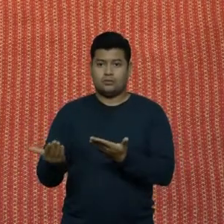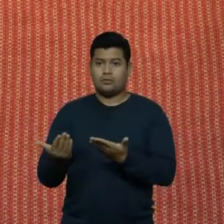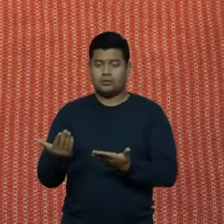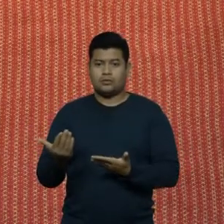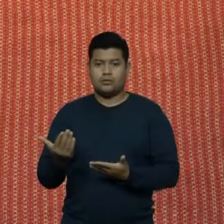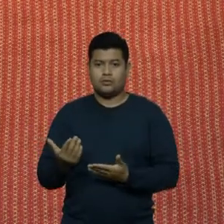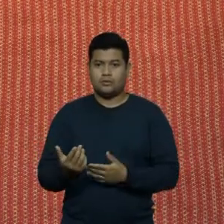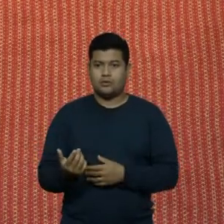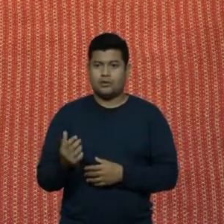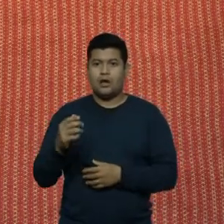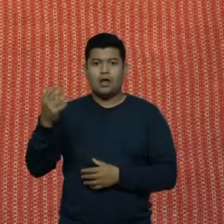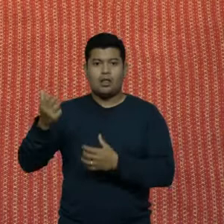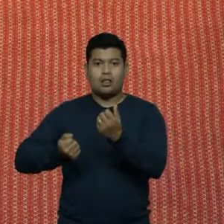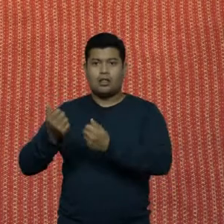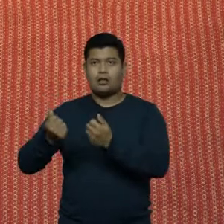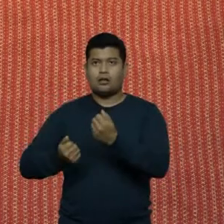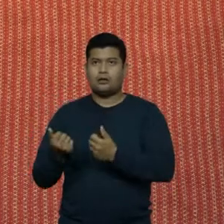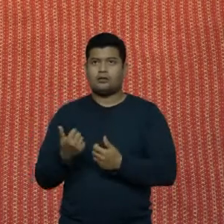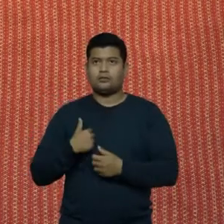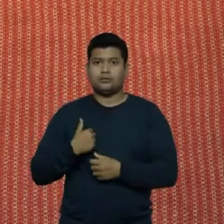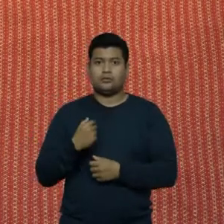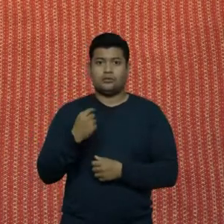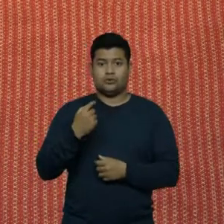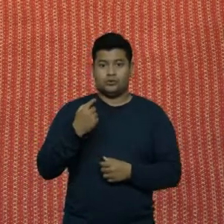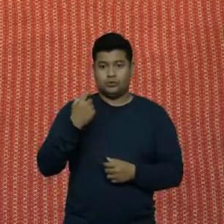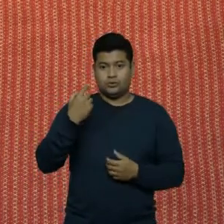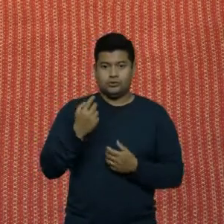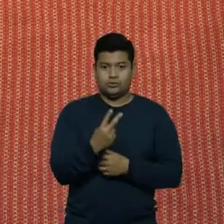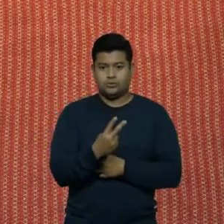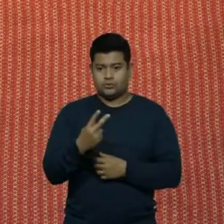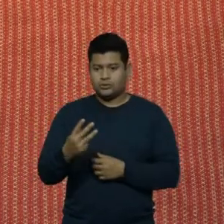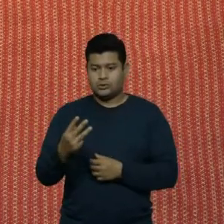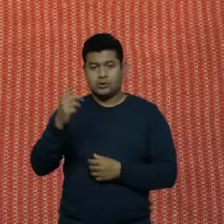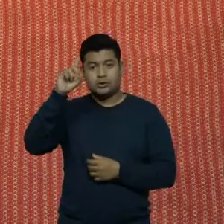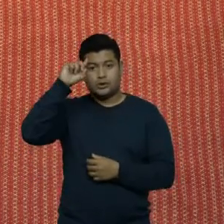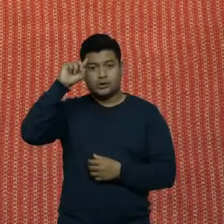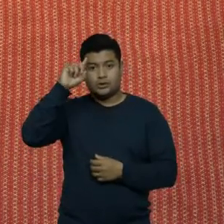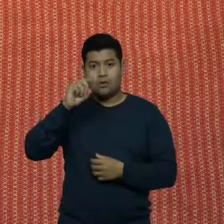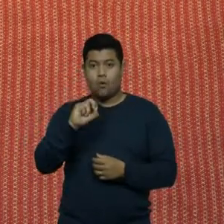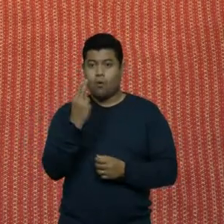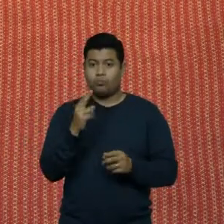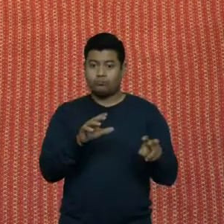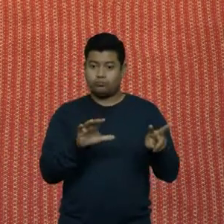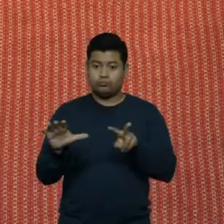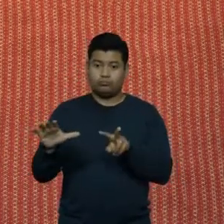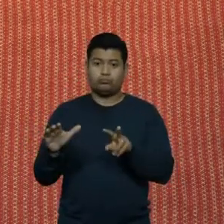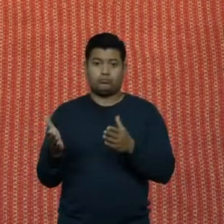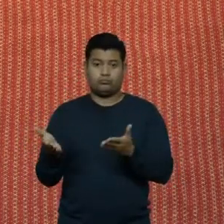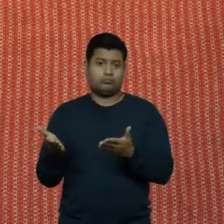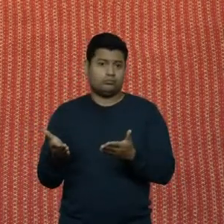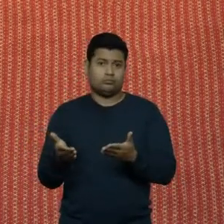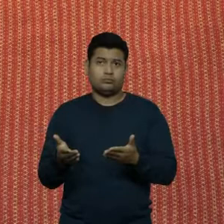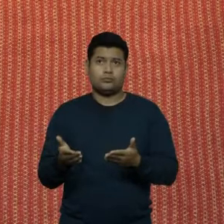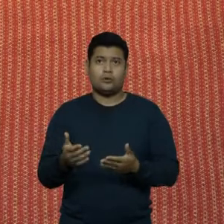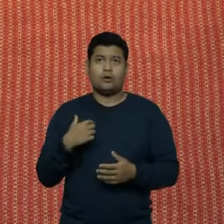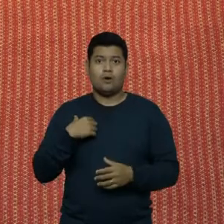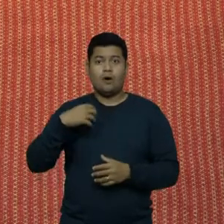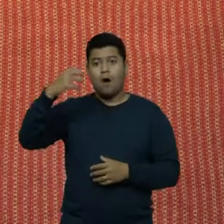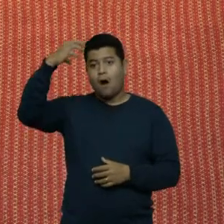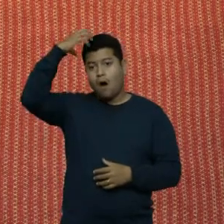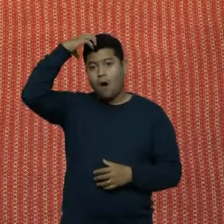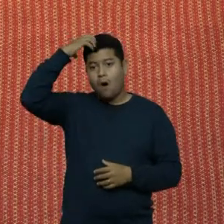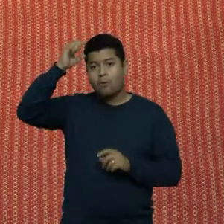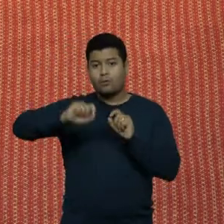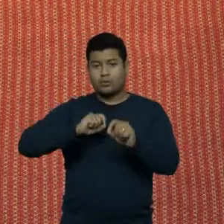esse resolvido em dois três dias uma semana porque não quer discutir o projeto então o culpado de tudo isso